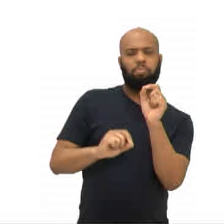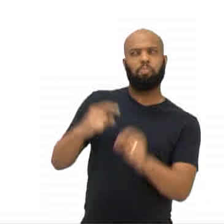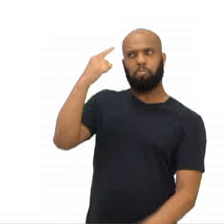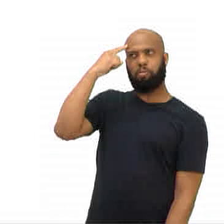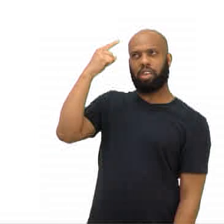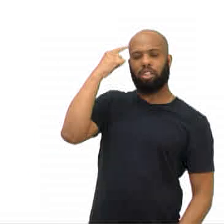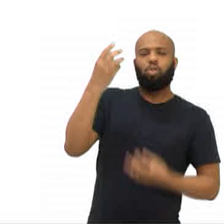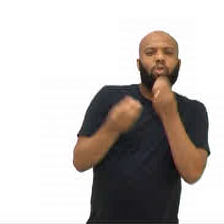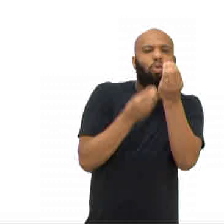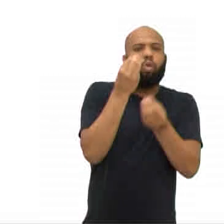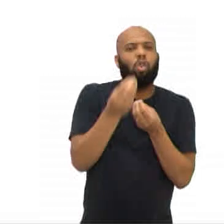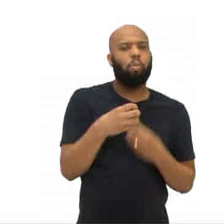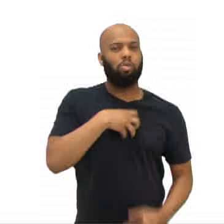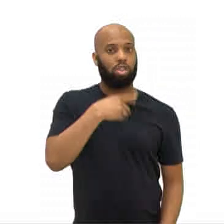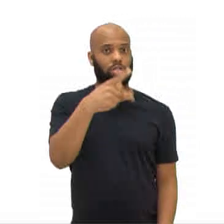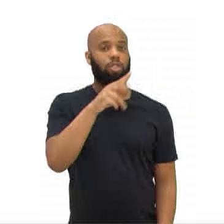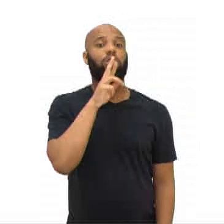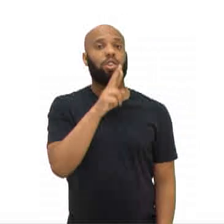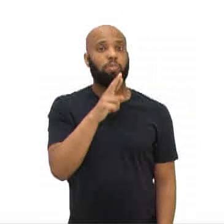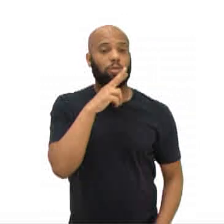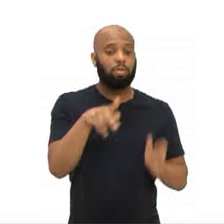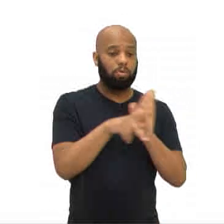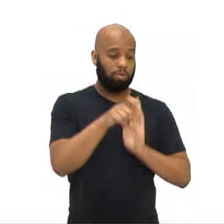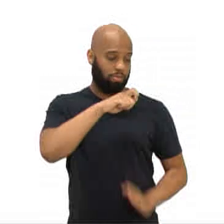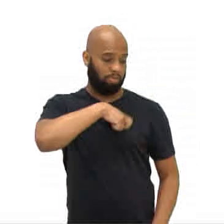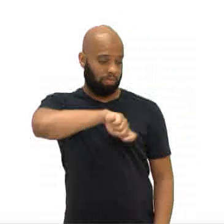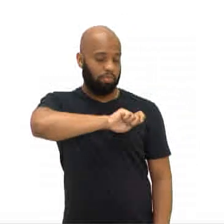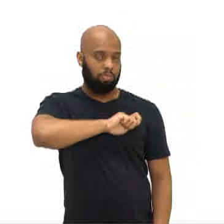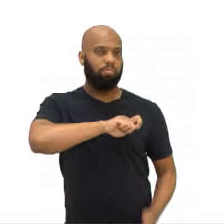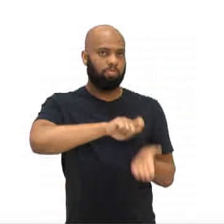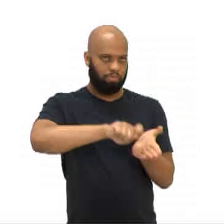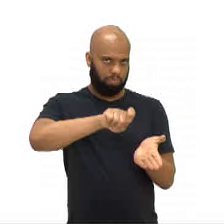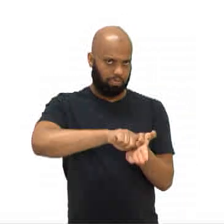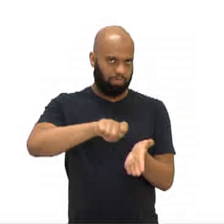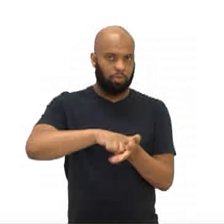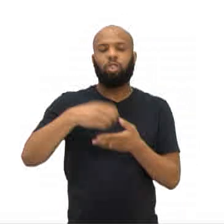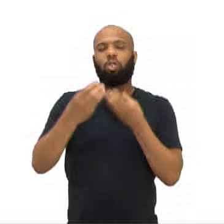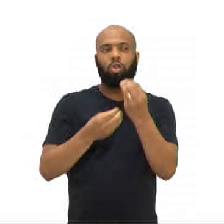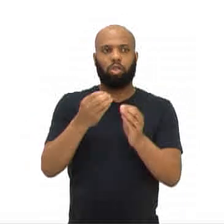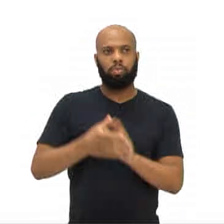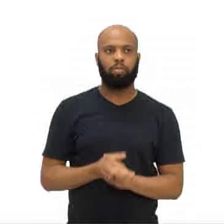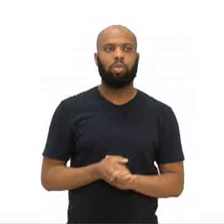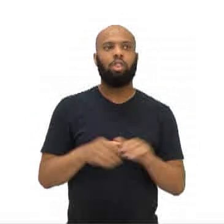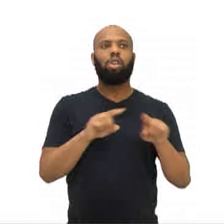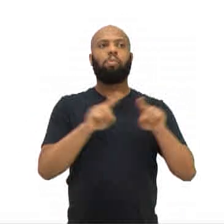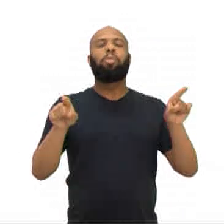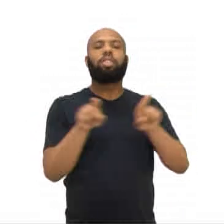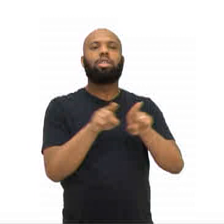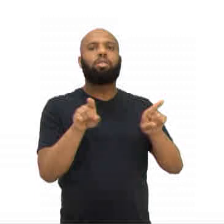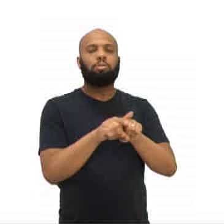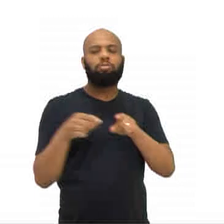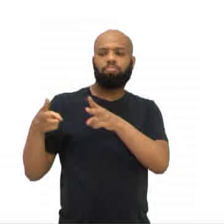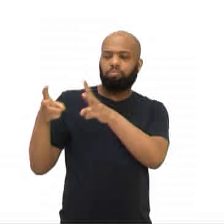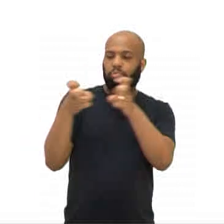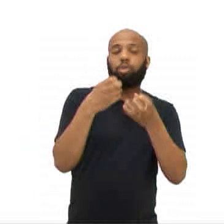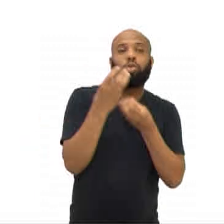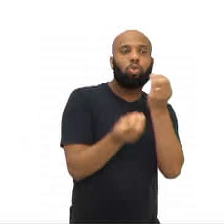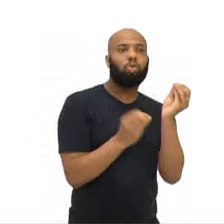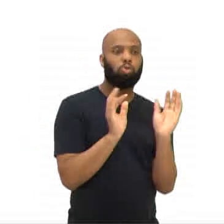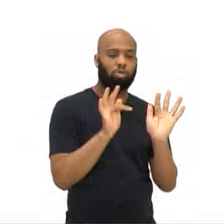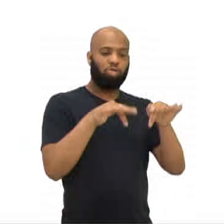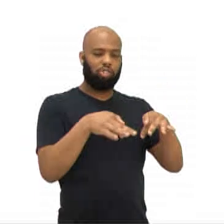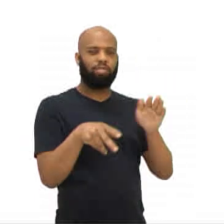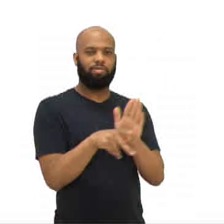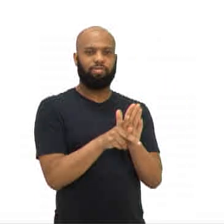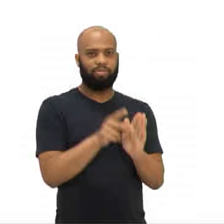mínima de como que poderia ser a resposta de vocês, por escrito, oralmente, sim? Mas vamos antes observar como é que terminou